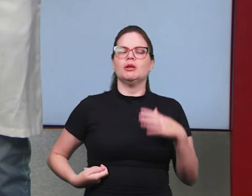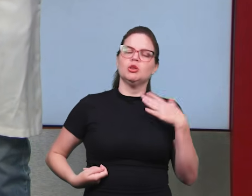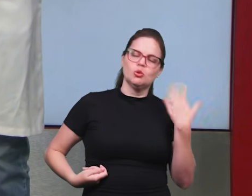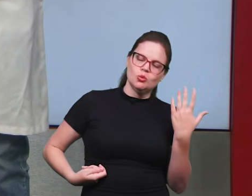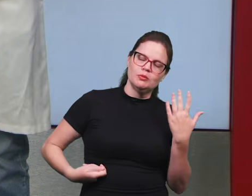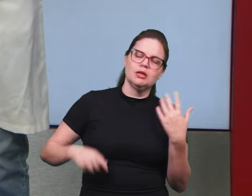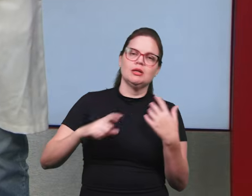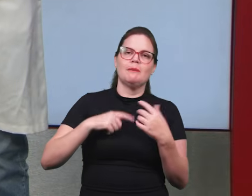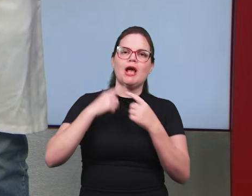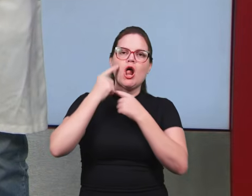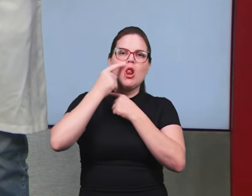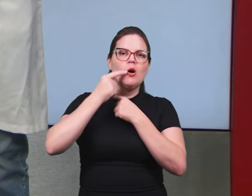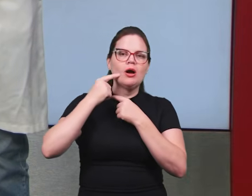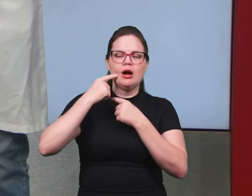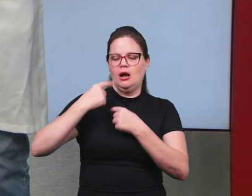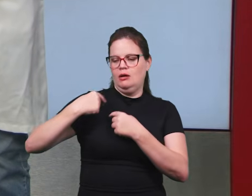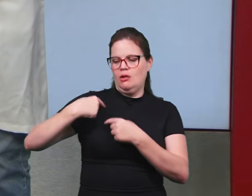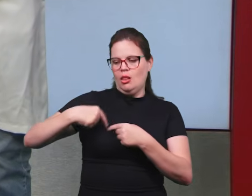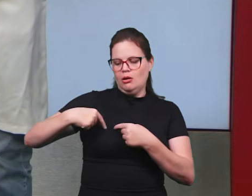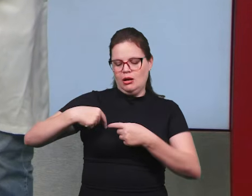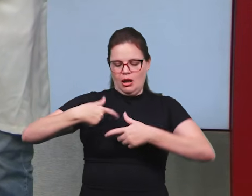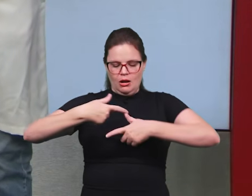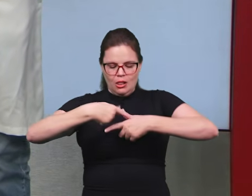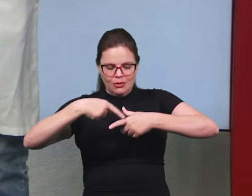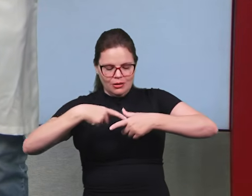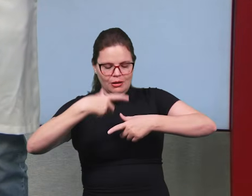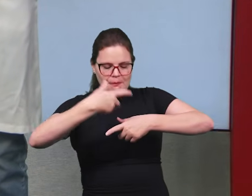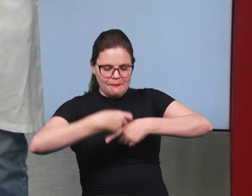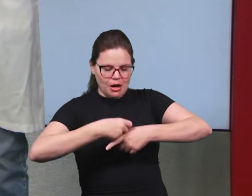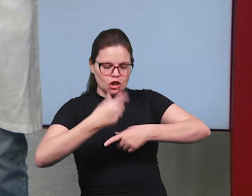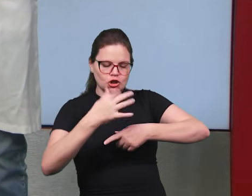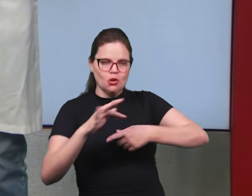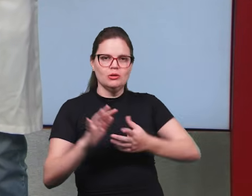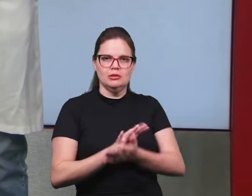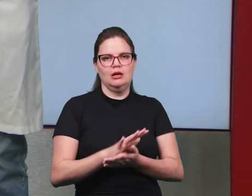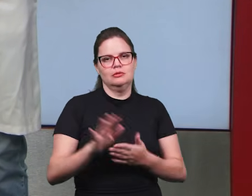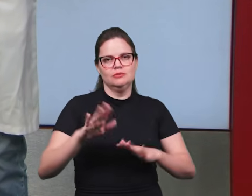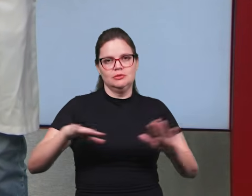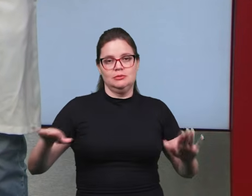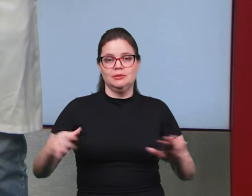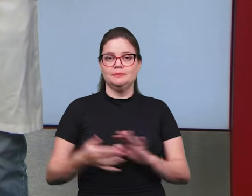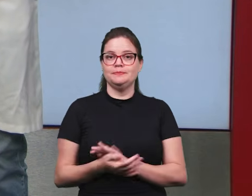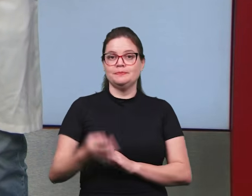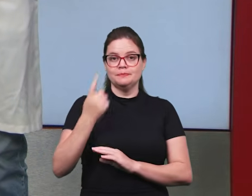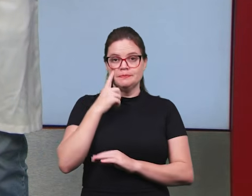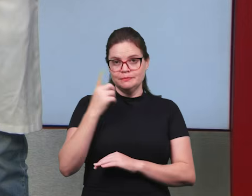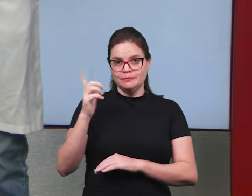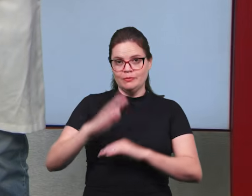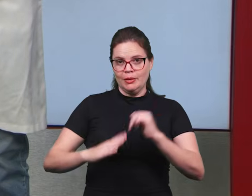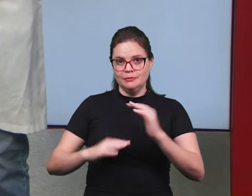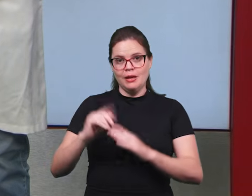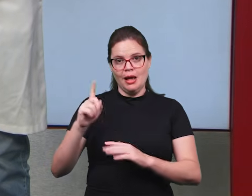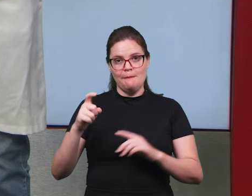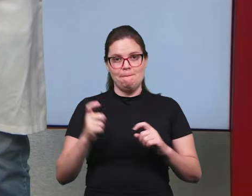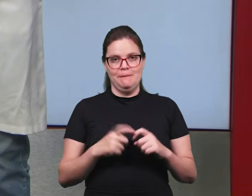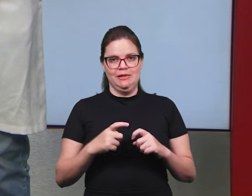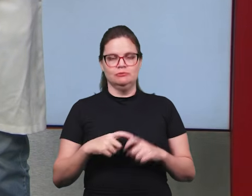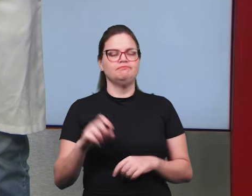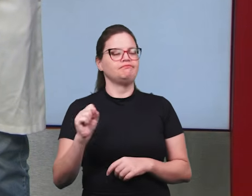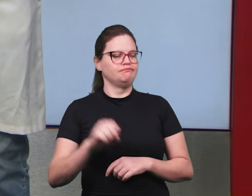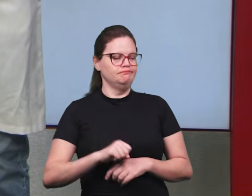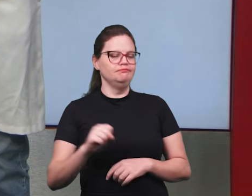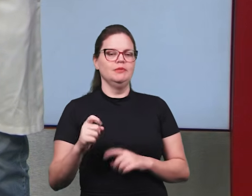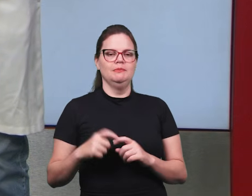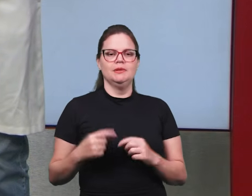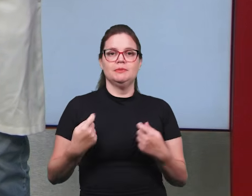ciência. E tem muita gente, né, Wilson, que fala assim, será que anestesista é médico? E é médico e precisa de 3